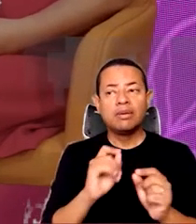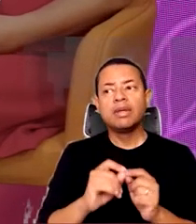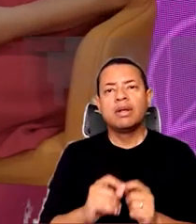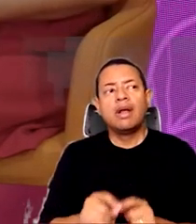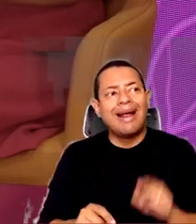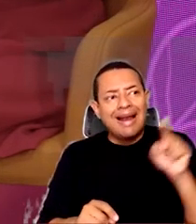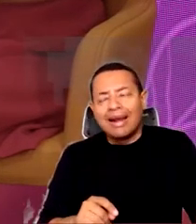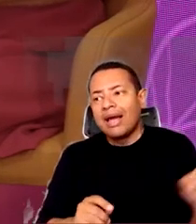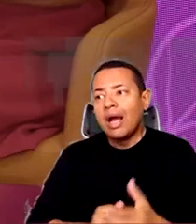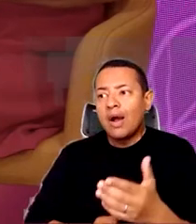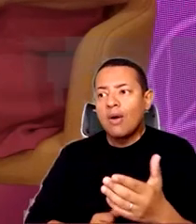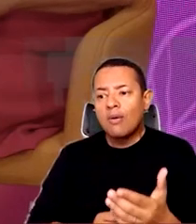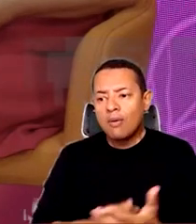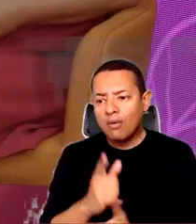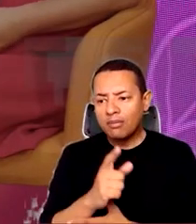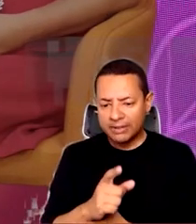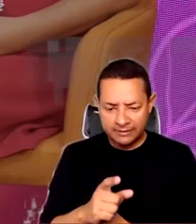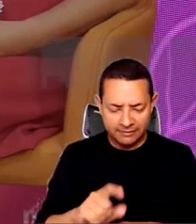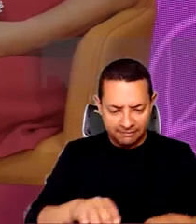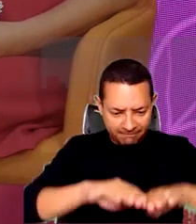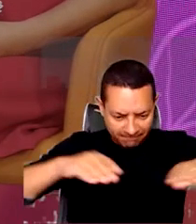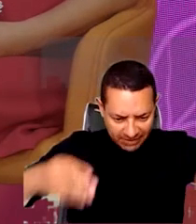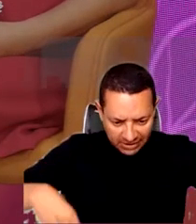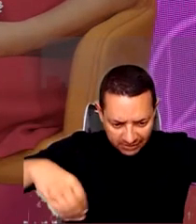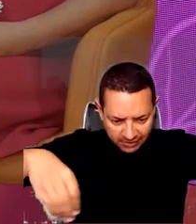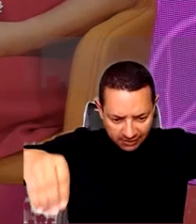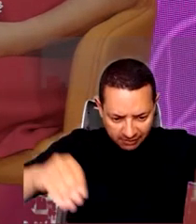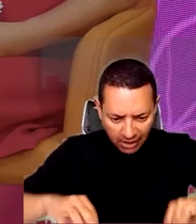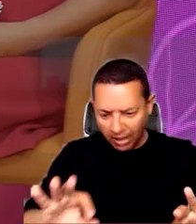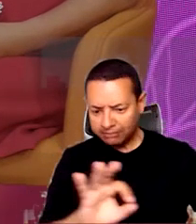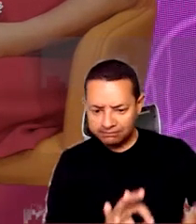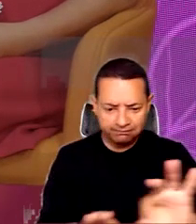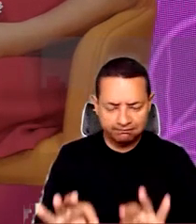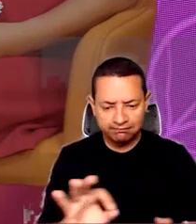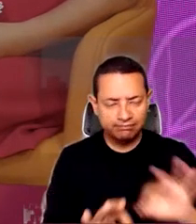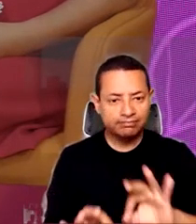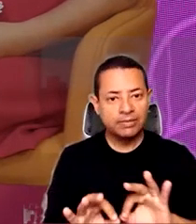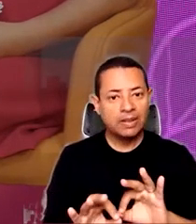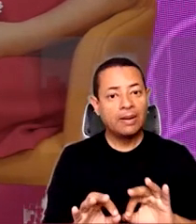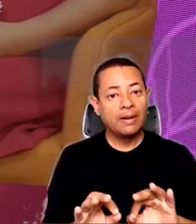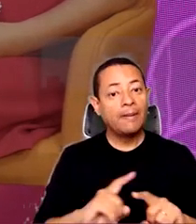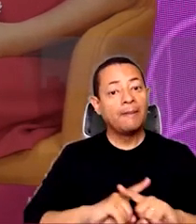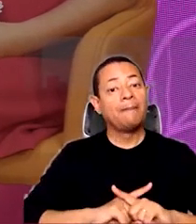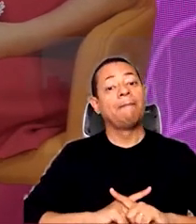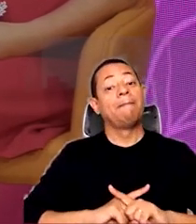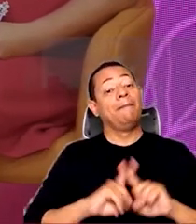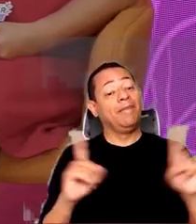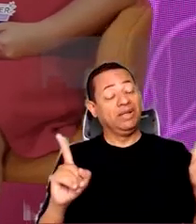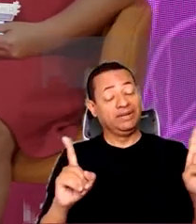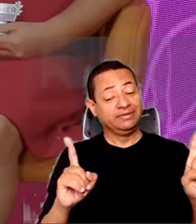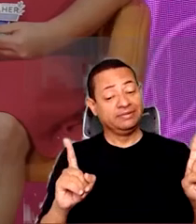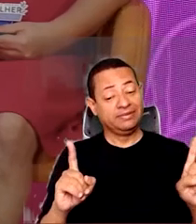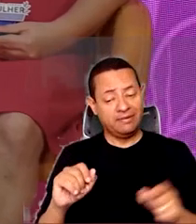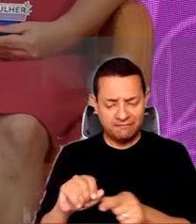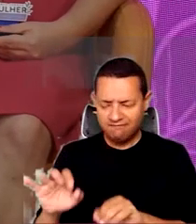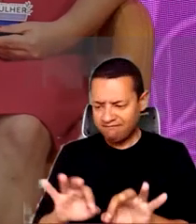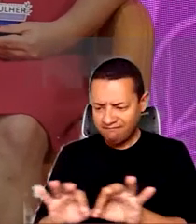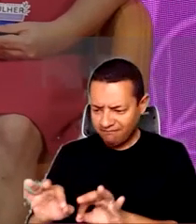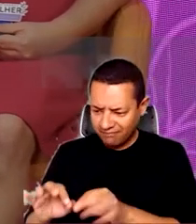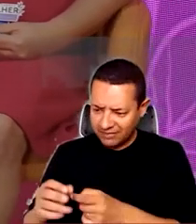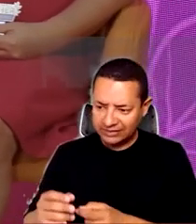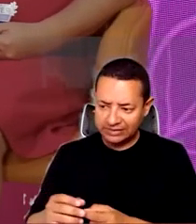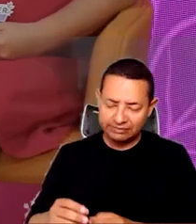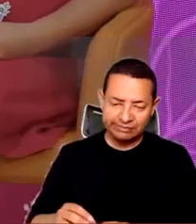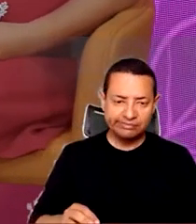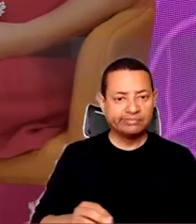de quem tá comprando adquirindo aquilo e montando a mesa Mas quem está fazendo que a nossa hoje eu posso